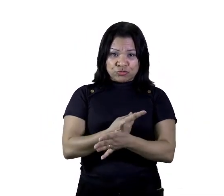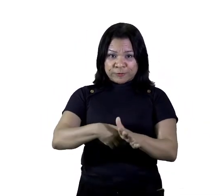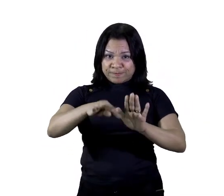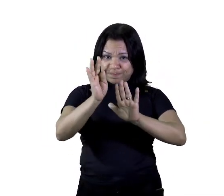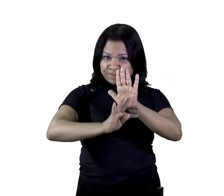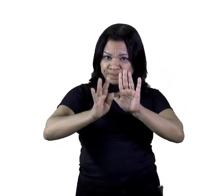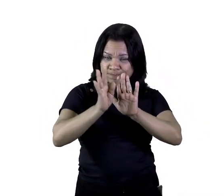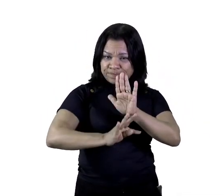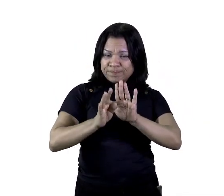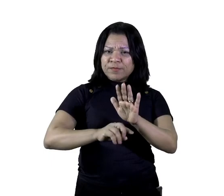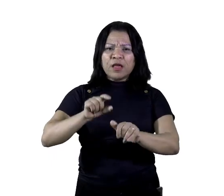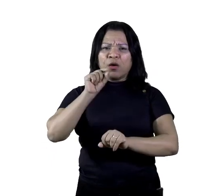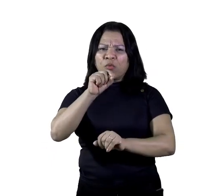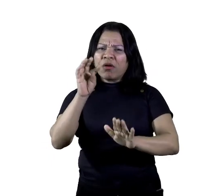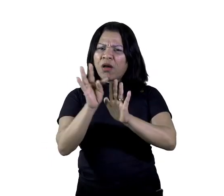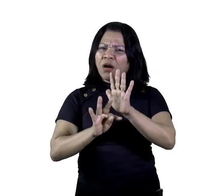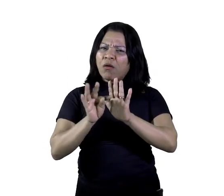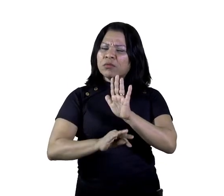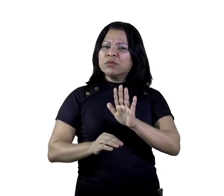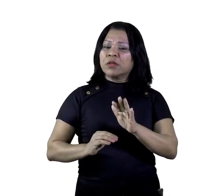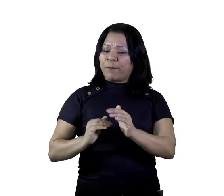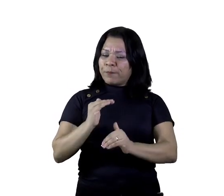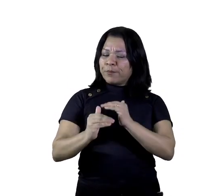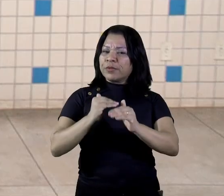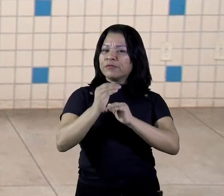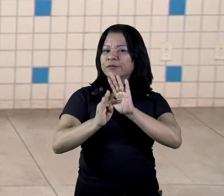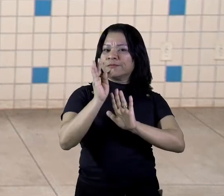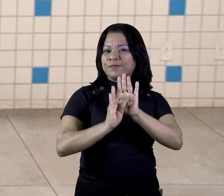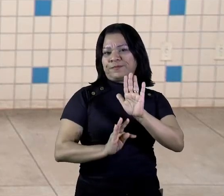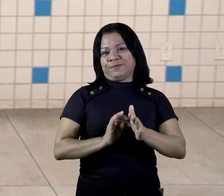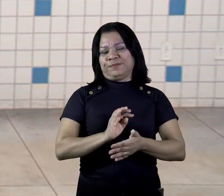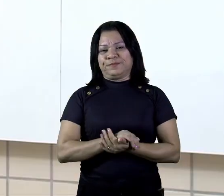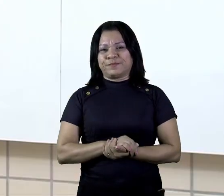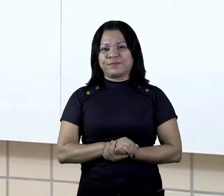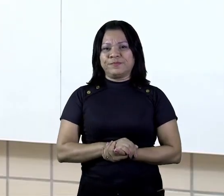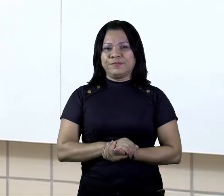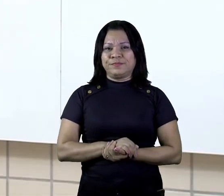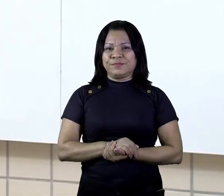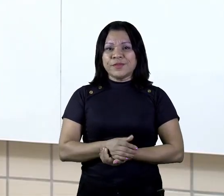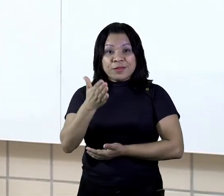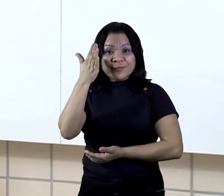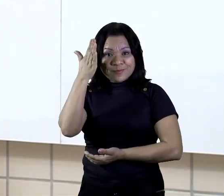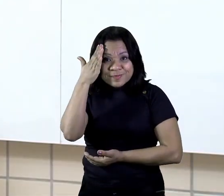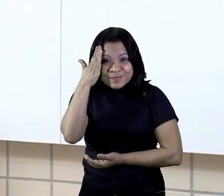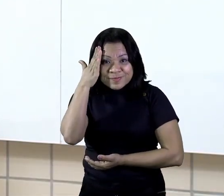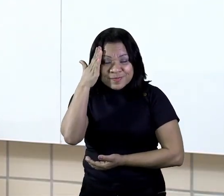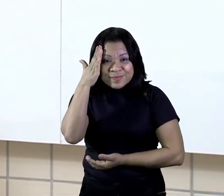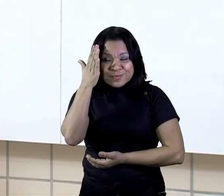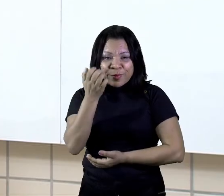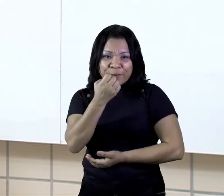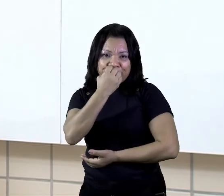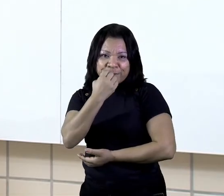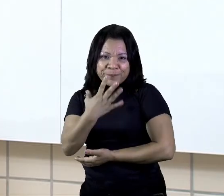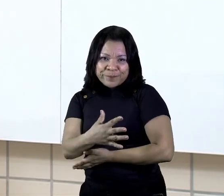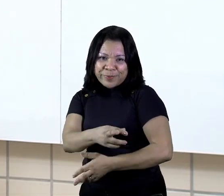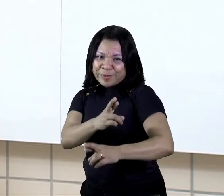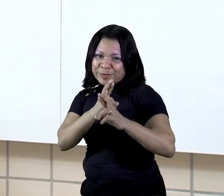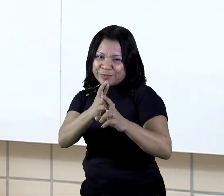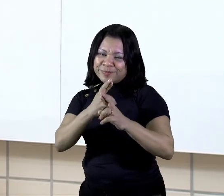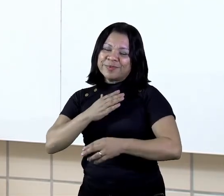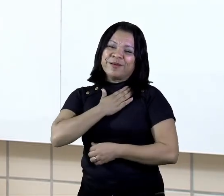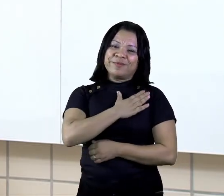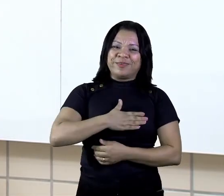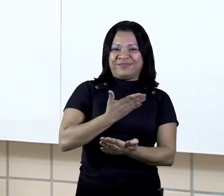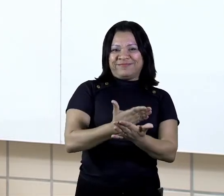que aconteceu no texto, o desenvolvimento do texto. Compreendido? Que bom! Espero que tenham gostado da